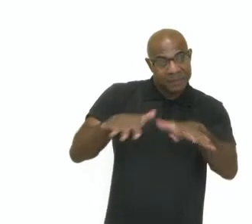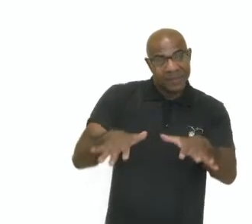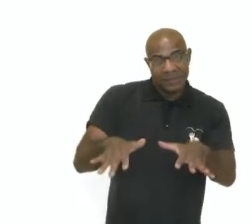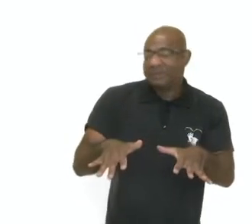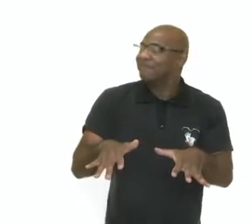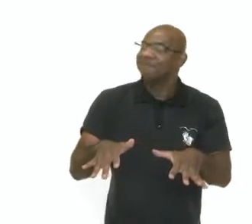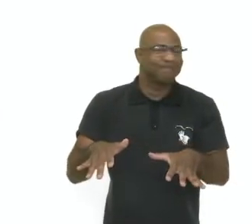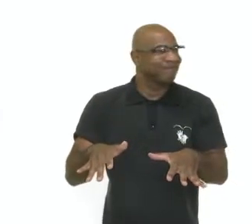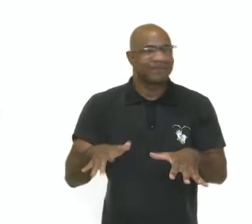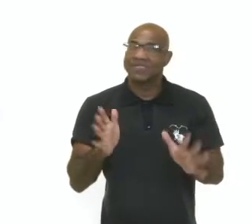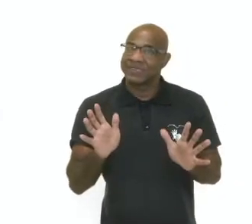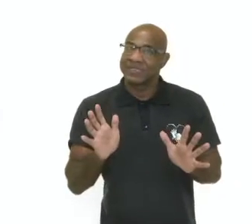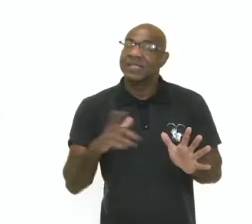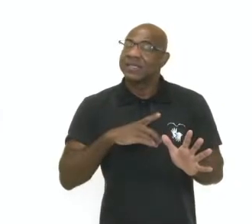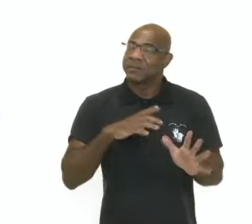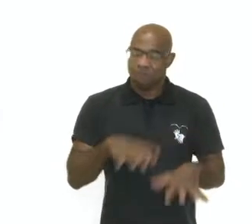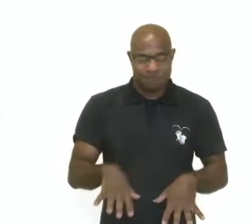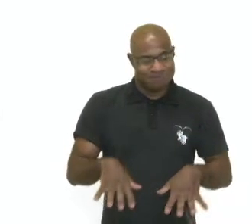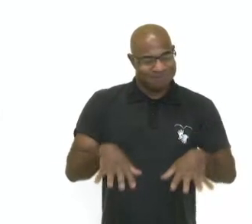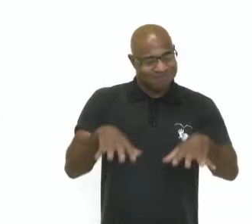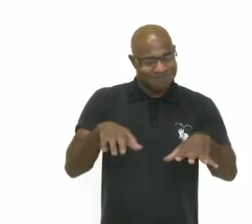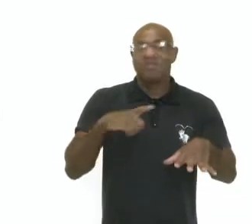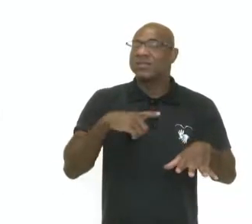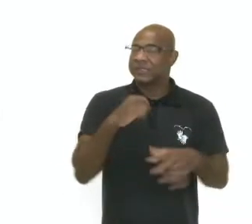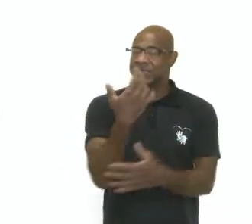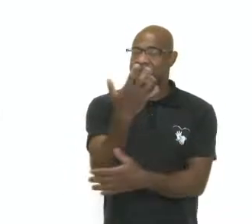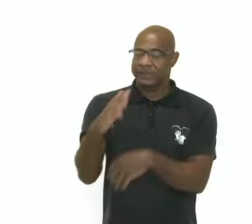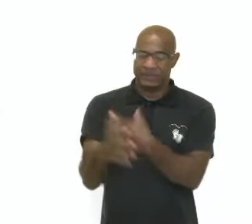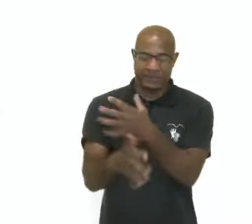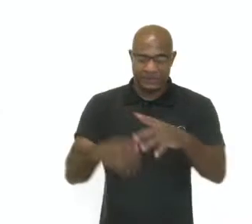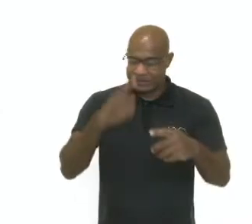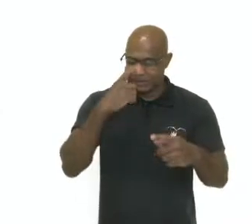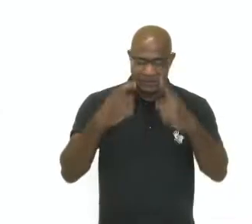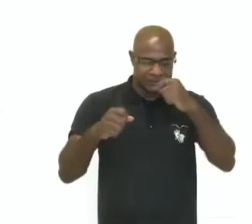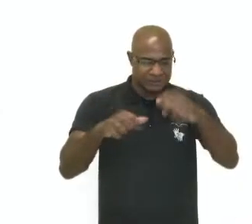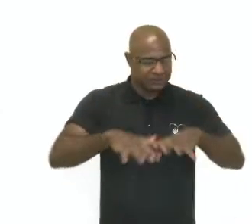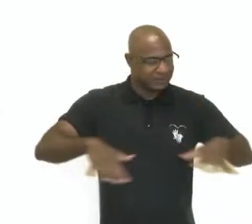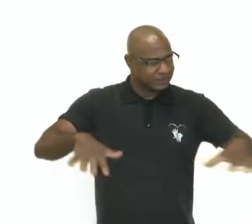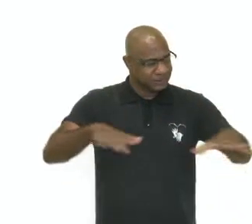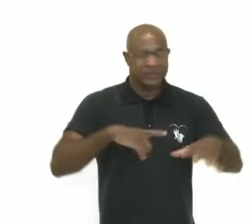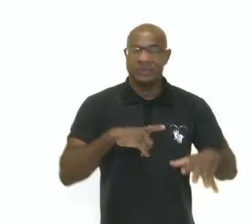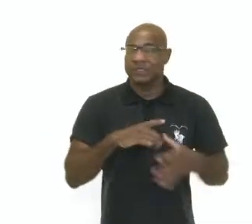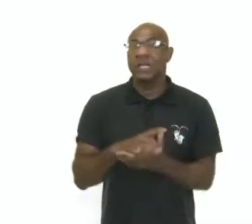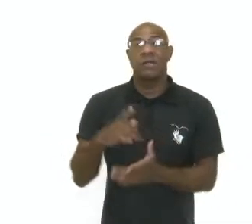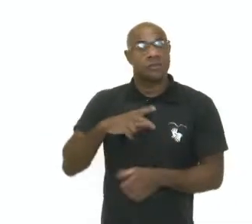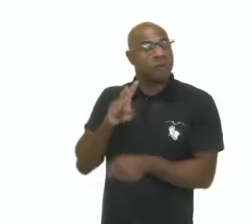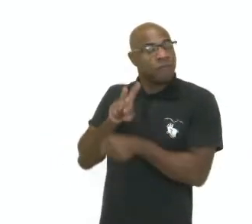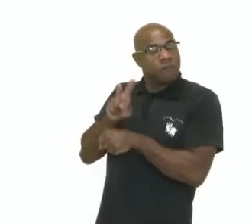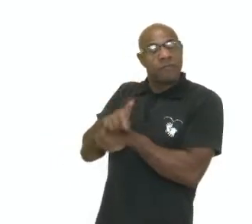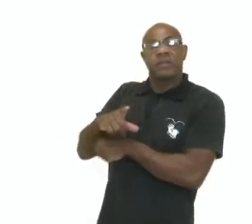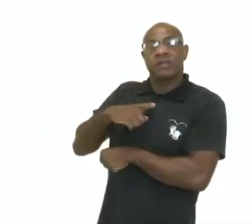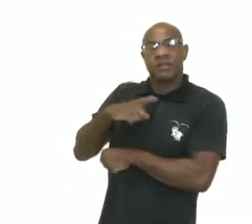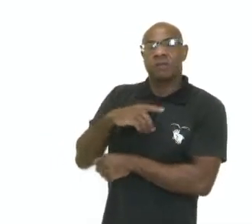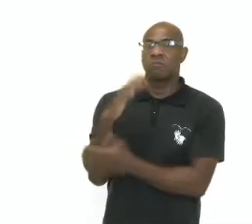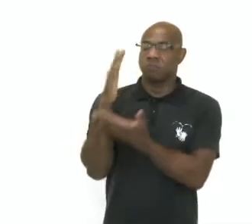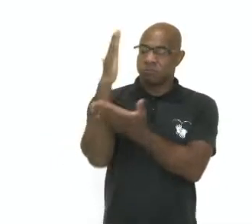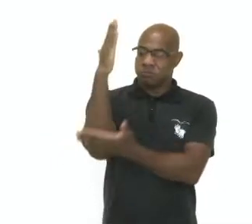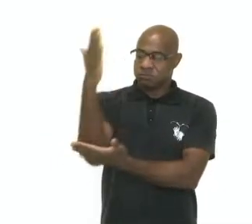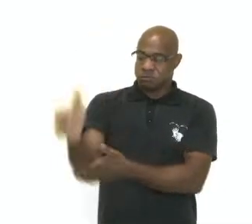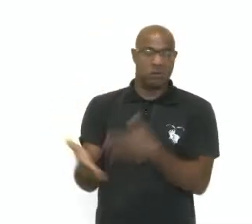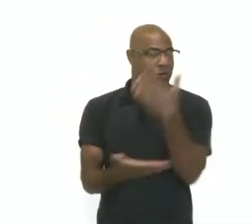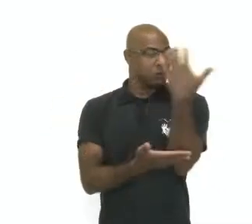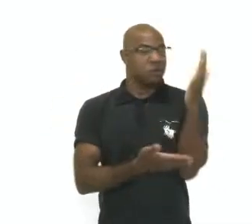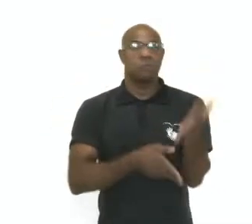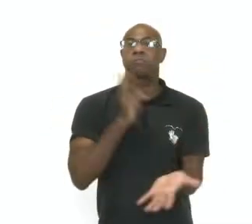ambiente. Enquanto a fiscalização é prejudicada por conta das recomendações de saúde, o desmatamento da Amazônia